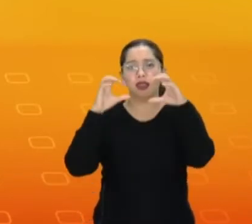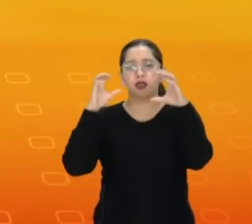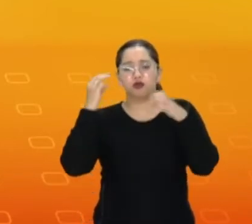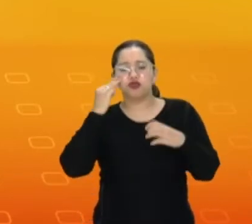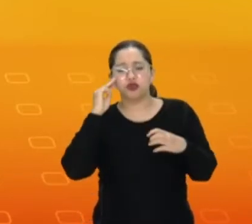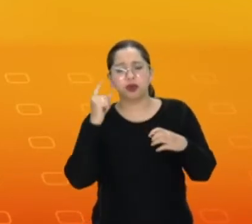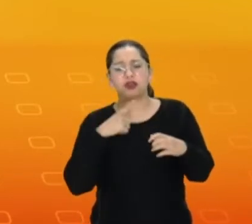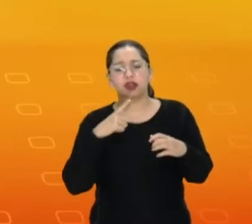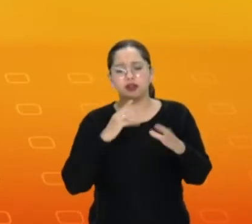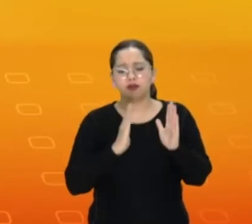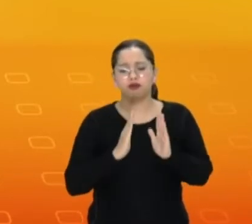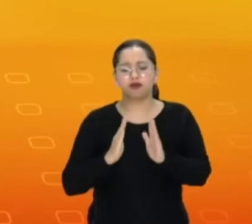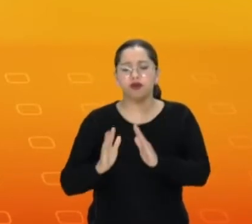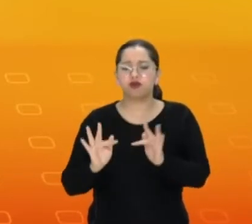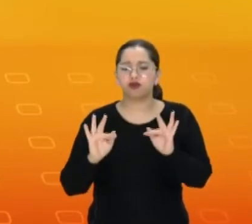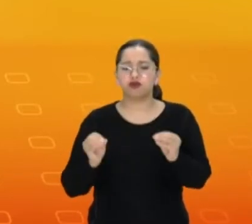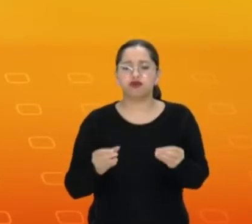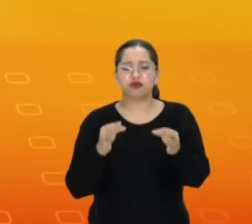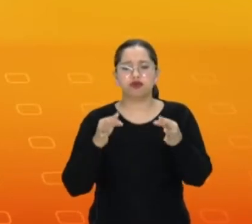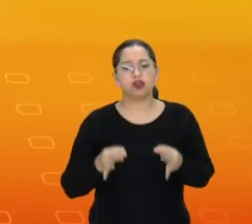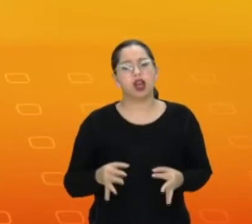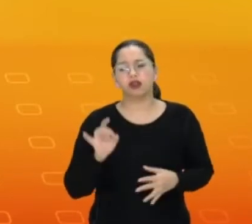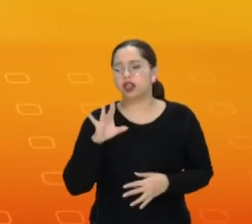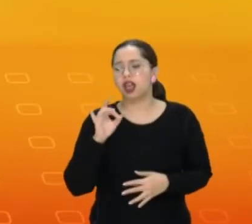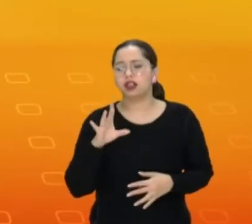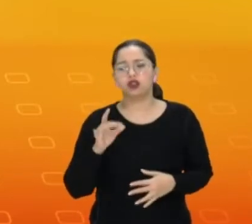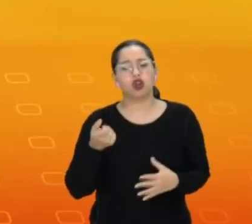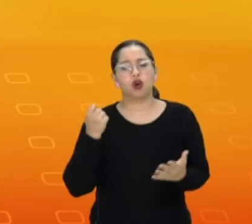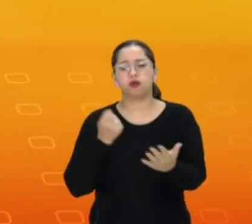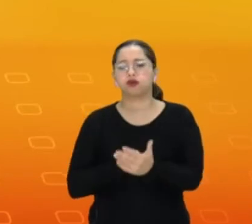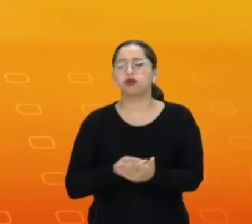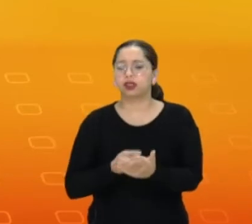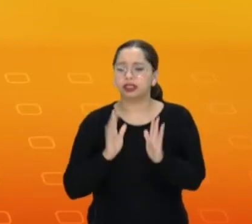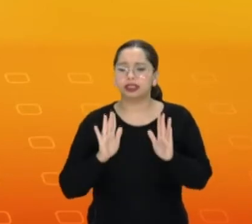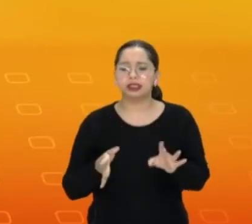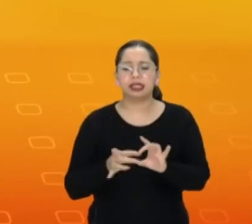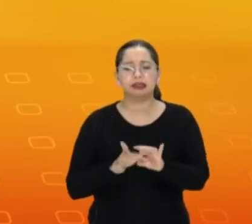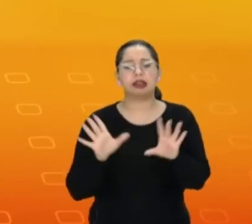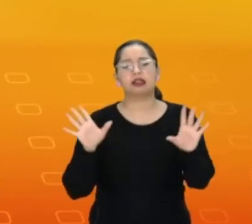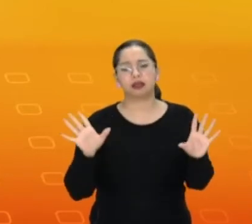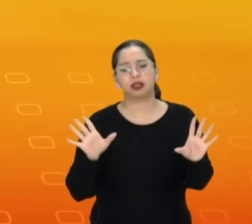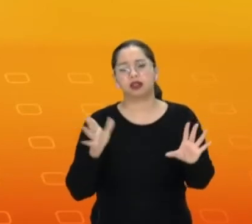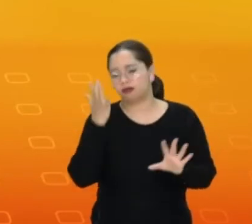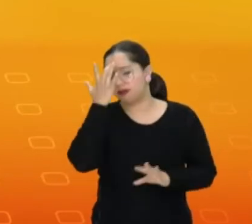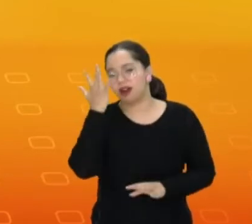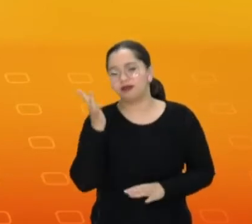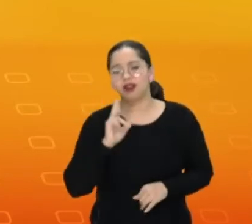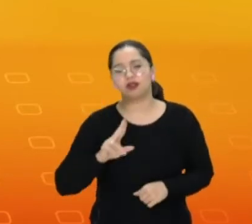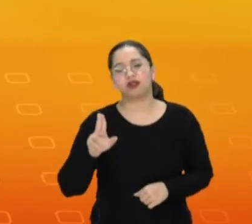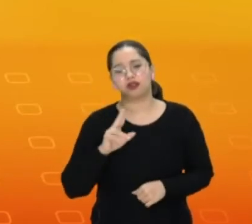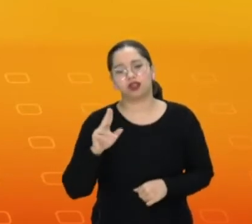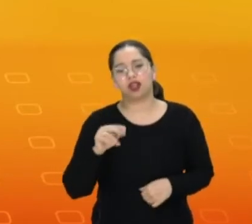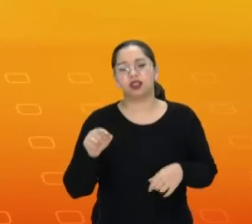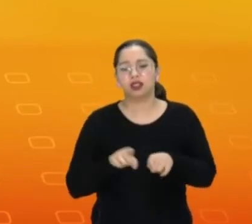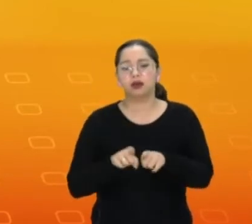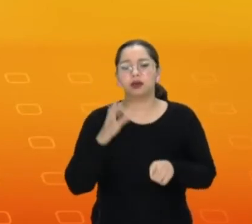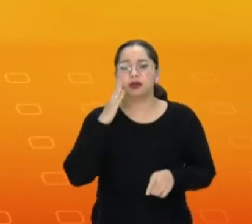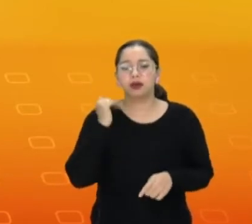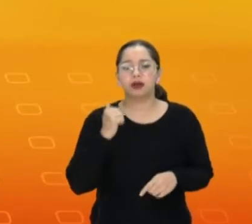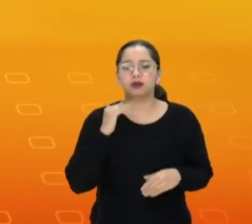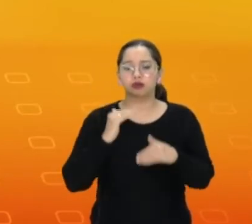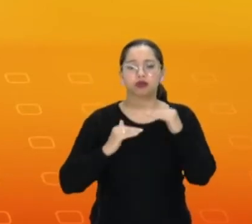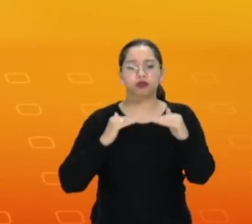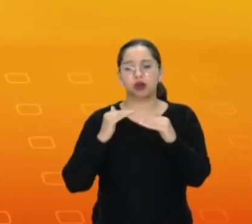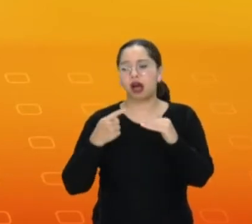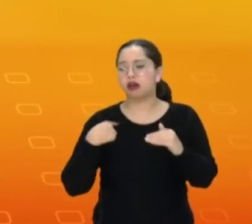usar e subir meu serviço eu já contratar um serviço que já tá disponível lá Tenho toda essa capacidade de escala né você já não preciso me